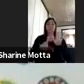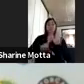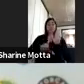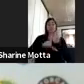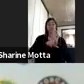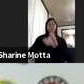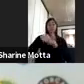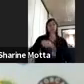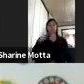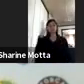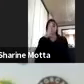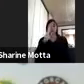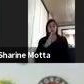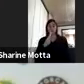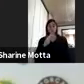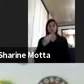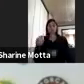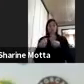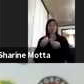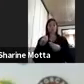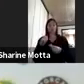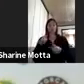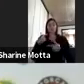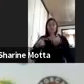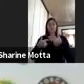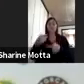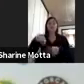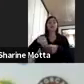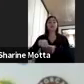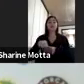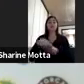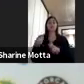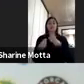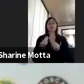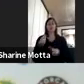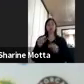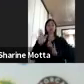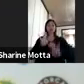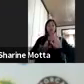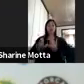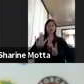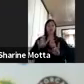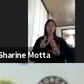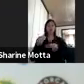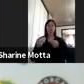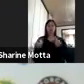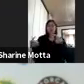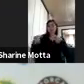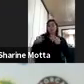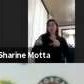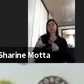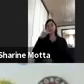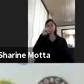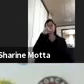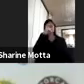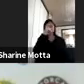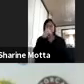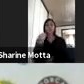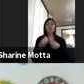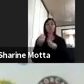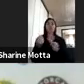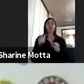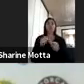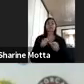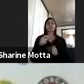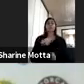brasileira, como ela atua para enfrentar, né, esse desafio de combater o tráfico? Que